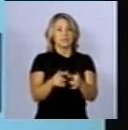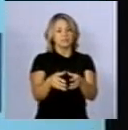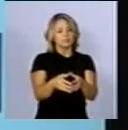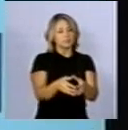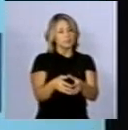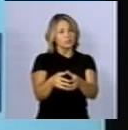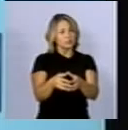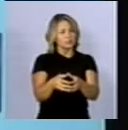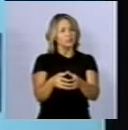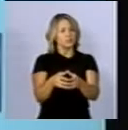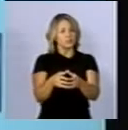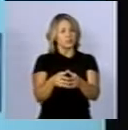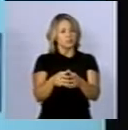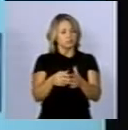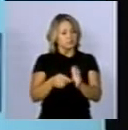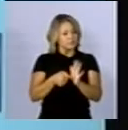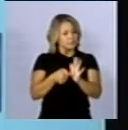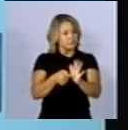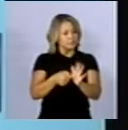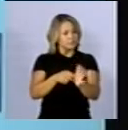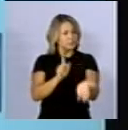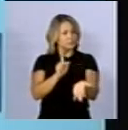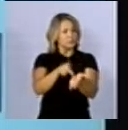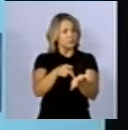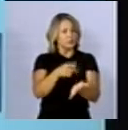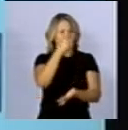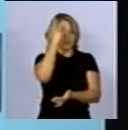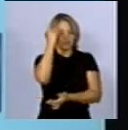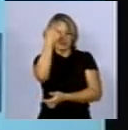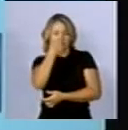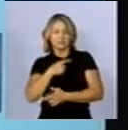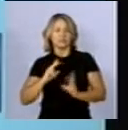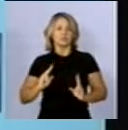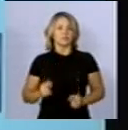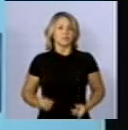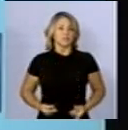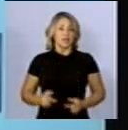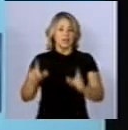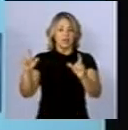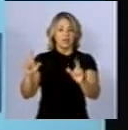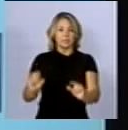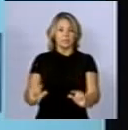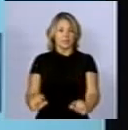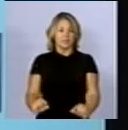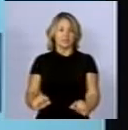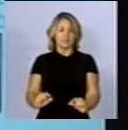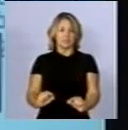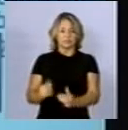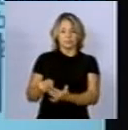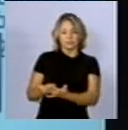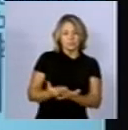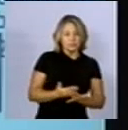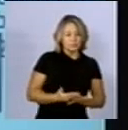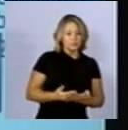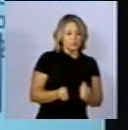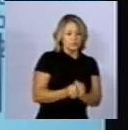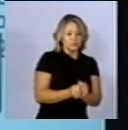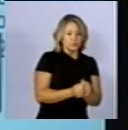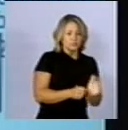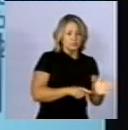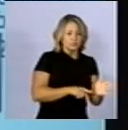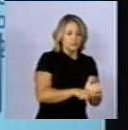eh evidência em humanos e menos que suficiente em nos testes feitos com animais.